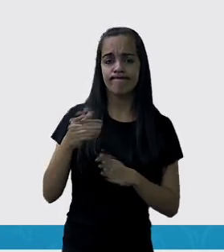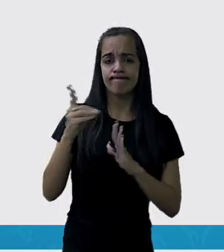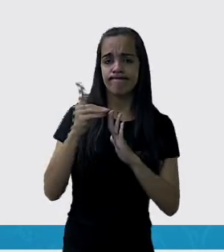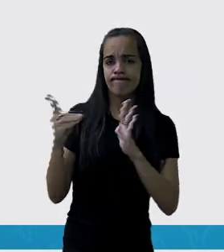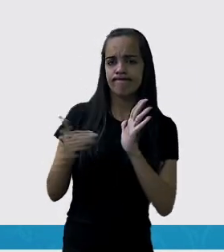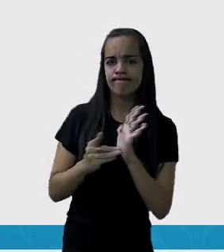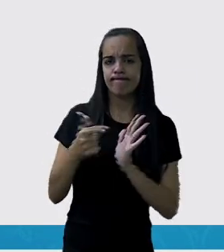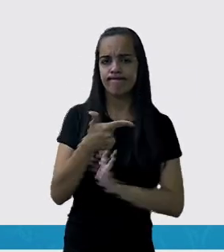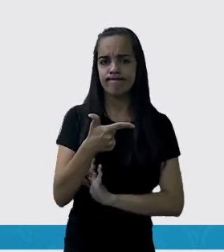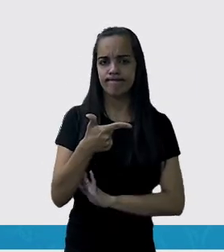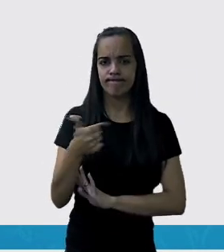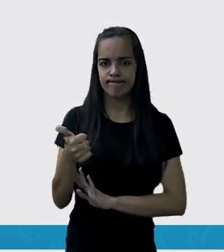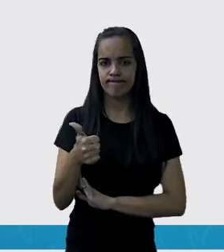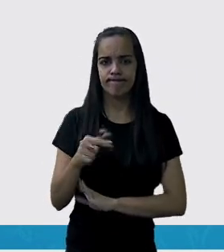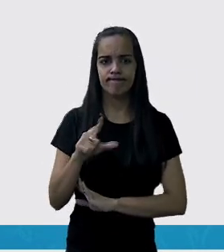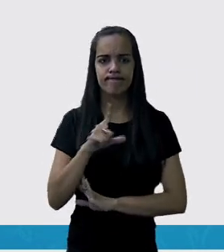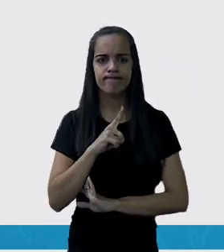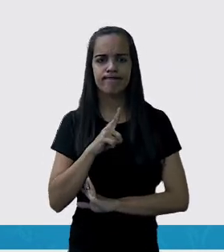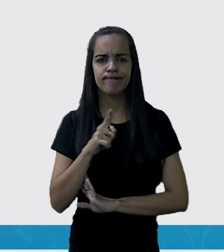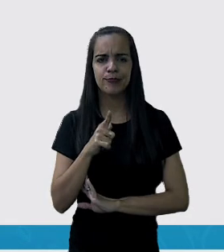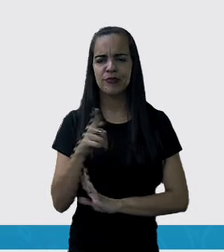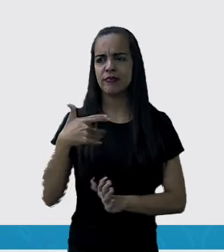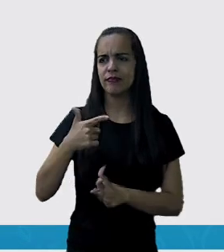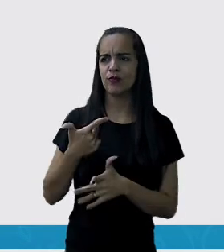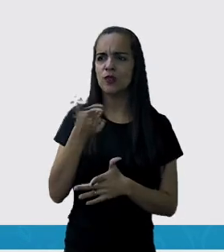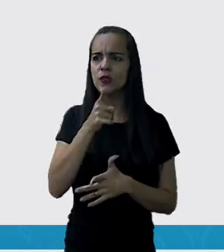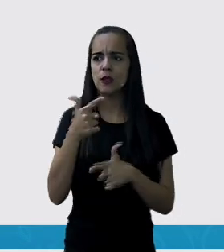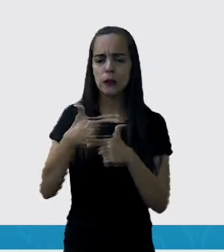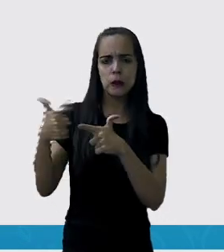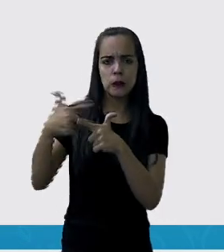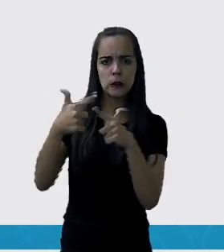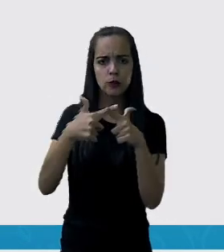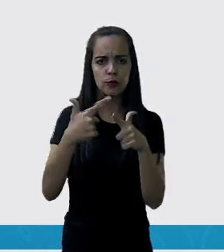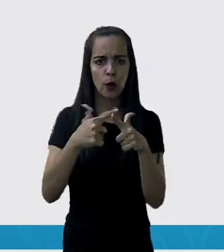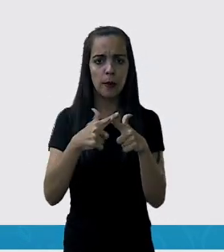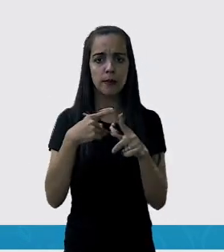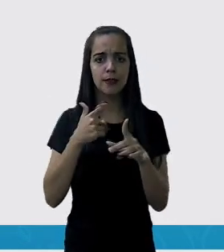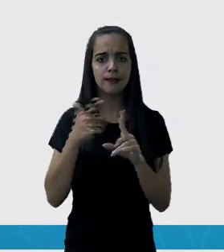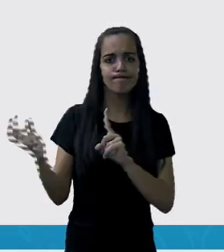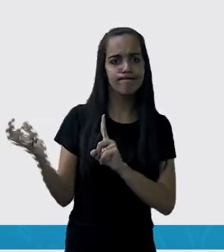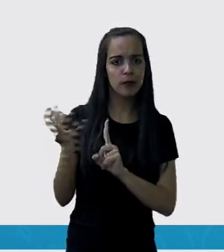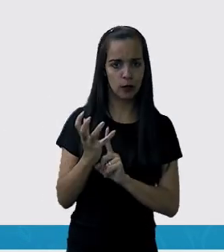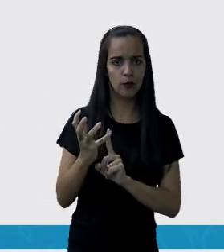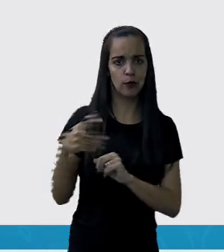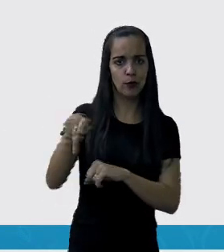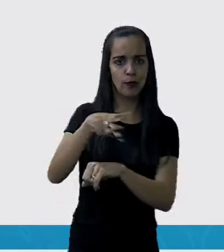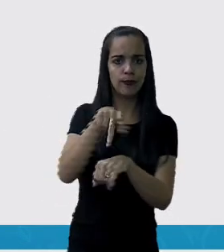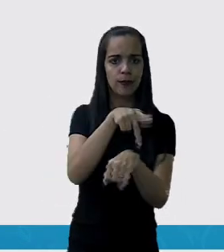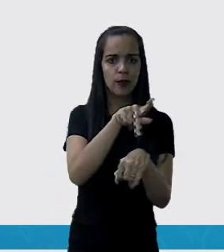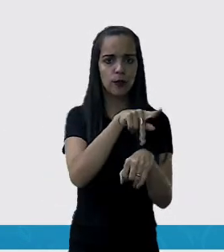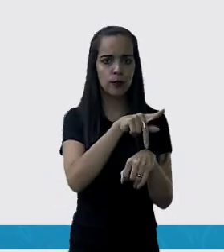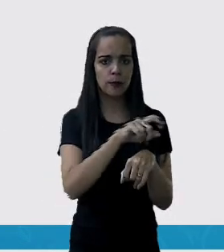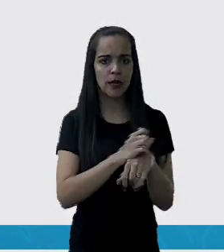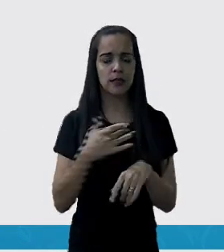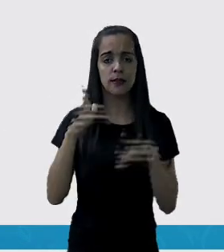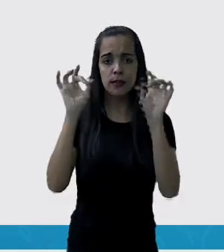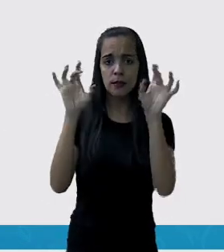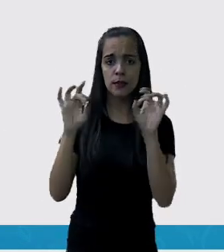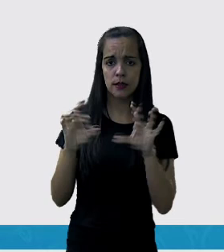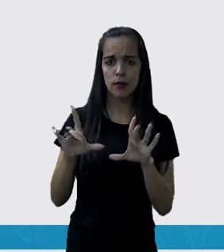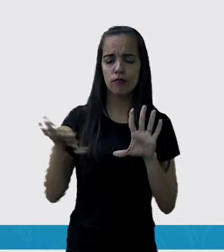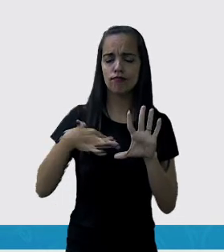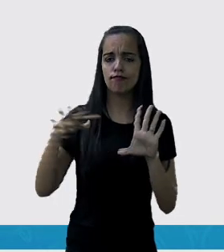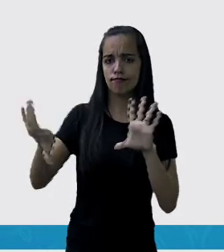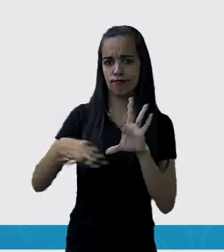econômicos, né, e que atingiu os países europeus, em especial os países da